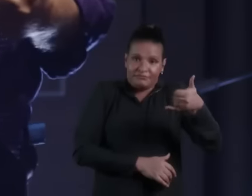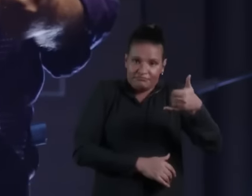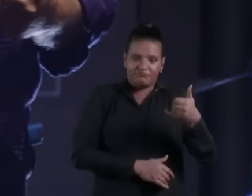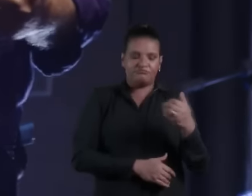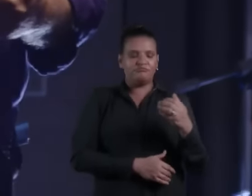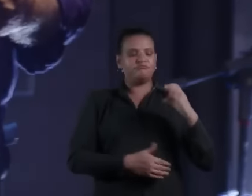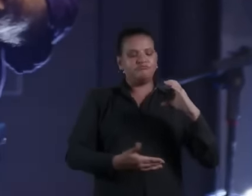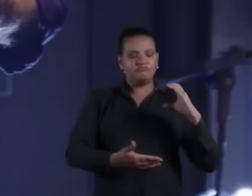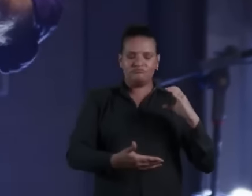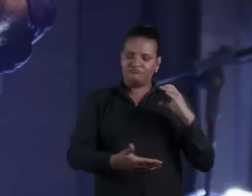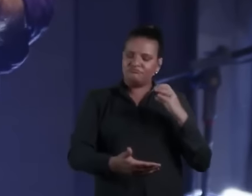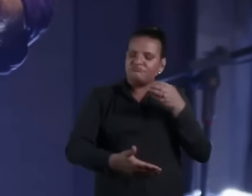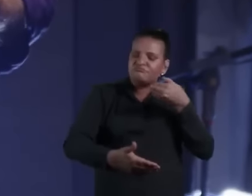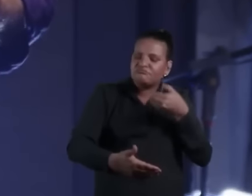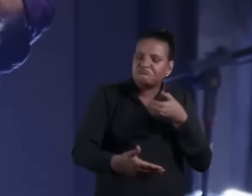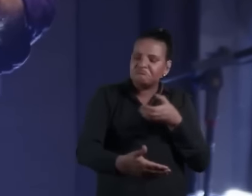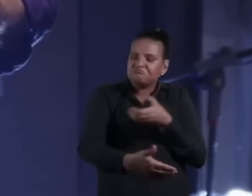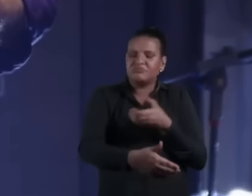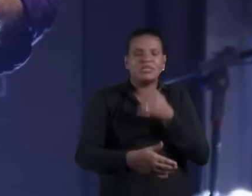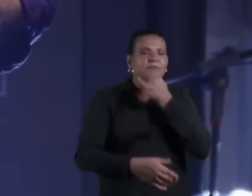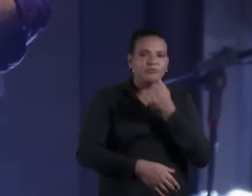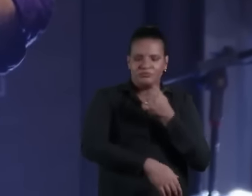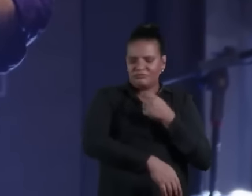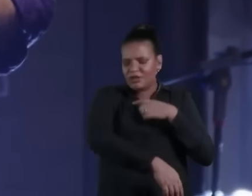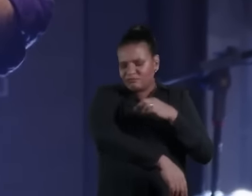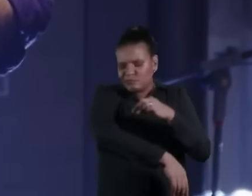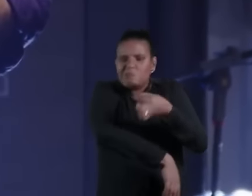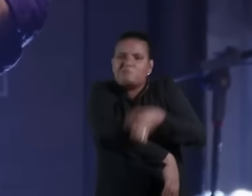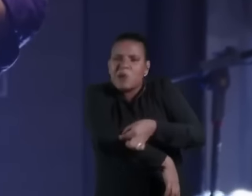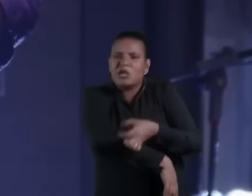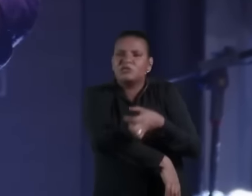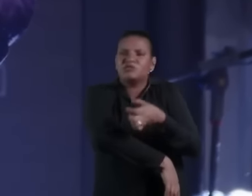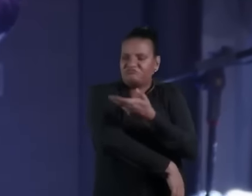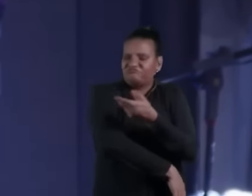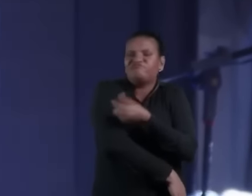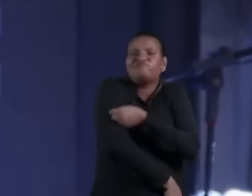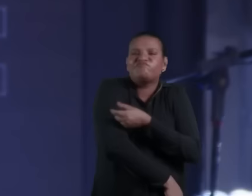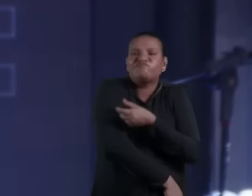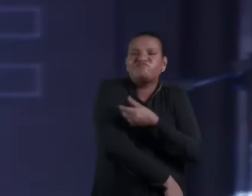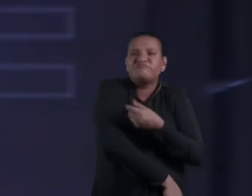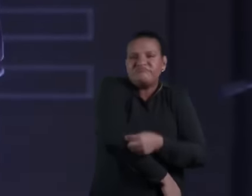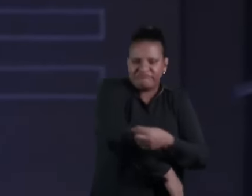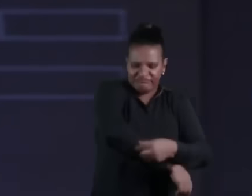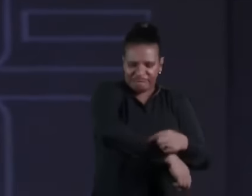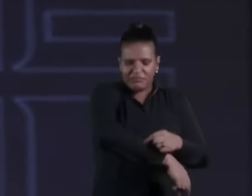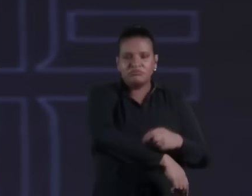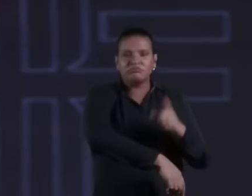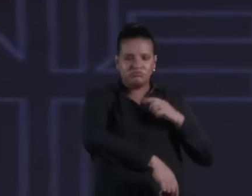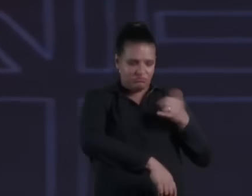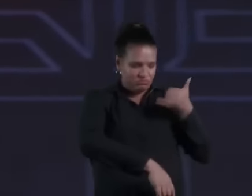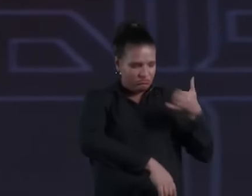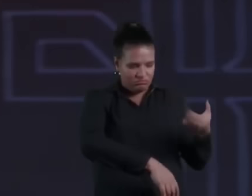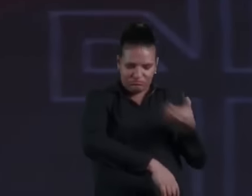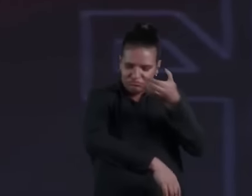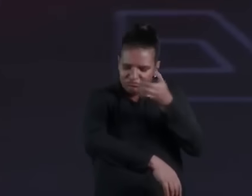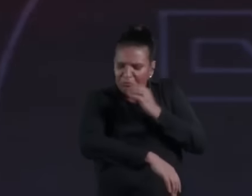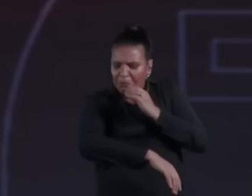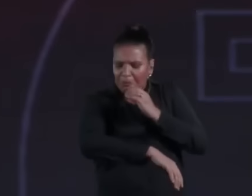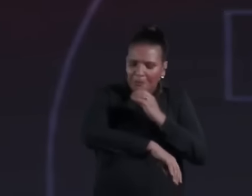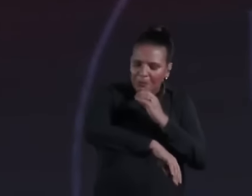manchinha que ele te diz se aquilo vai virar câncer ou não com mais de